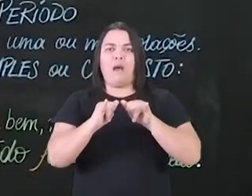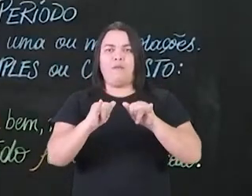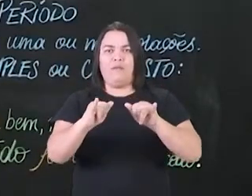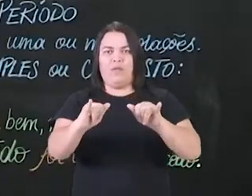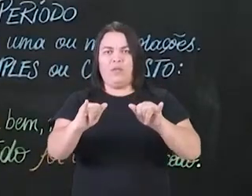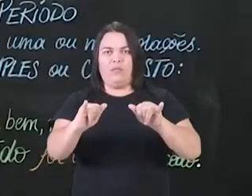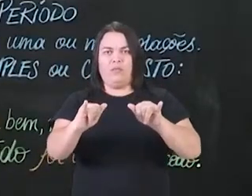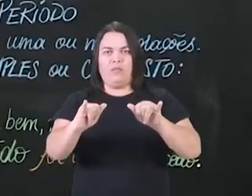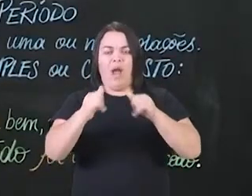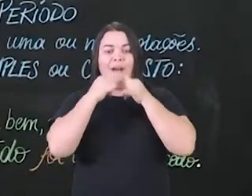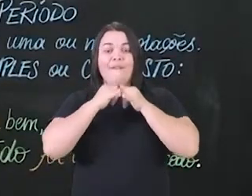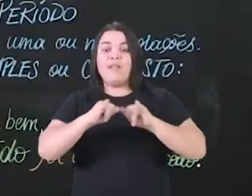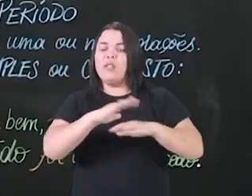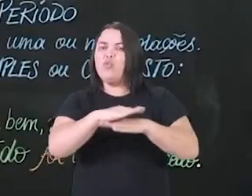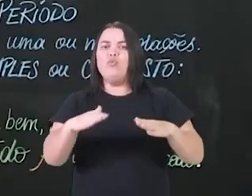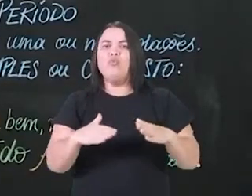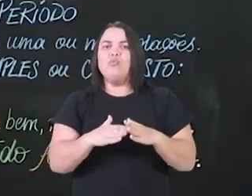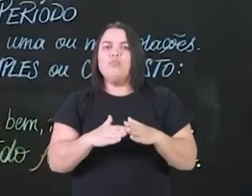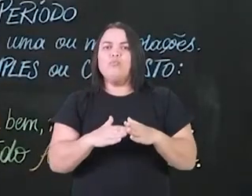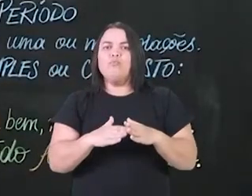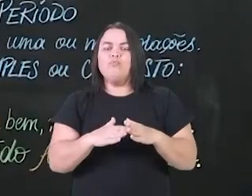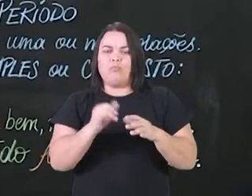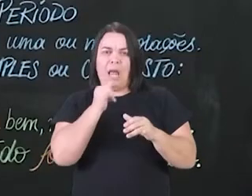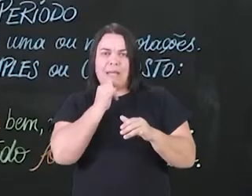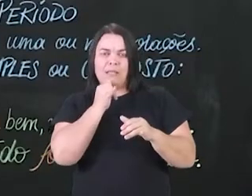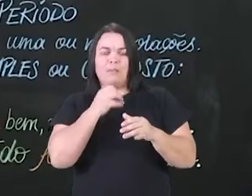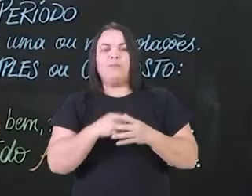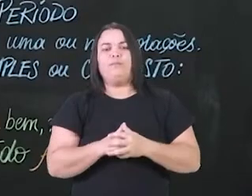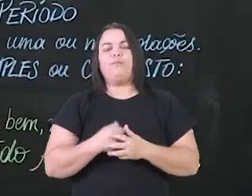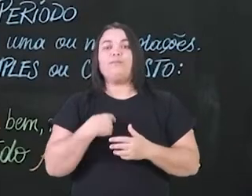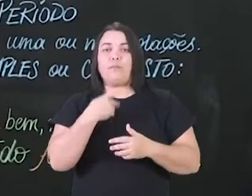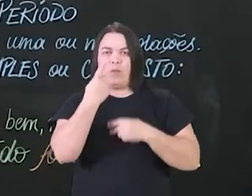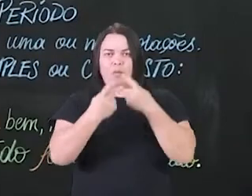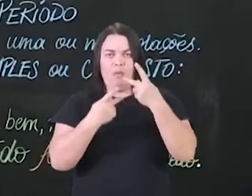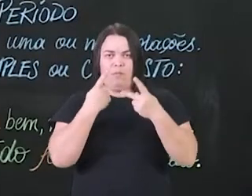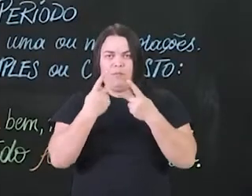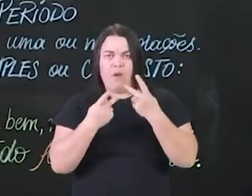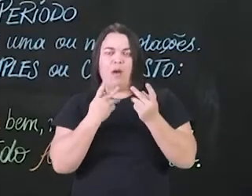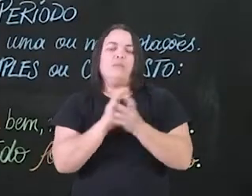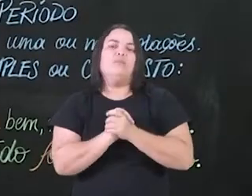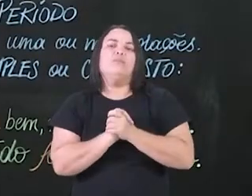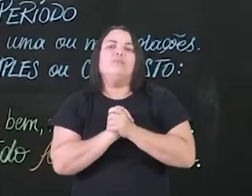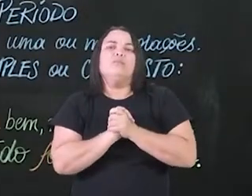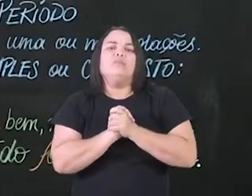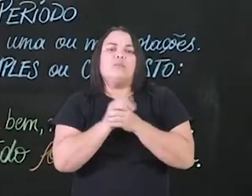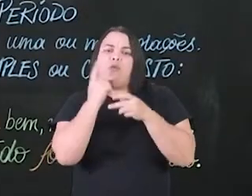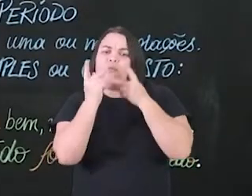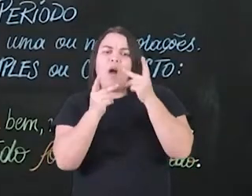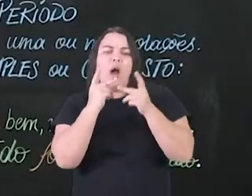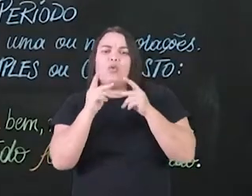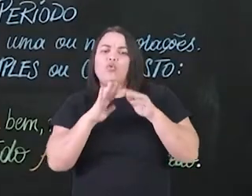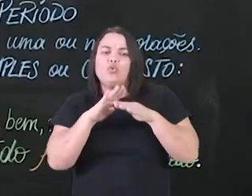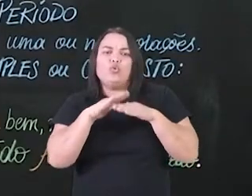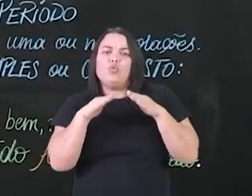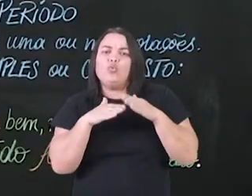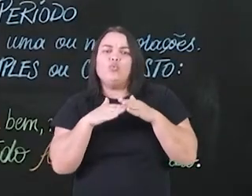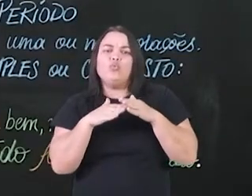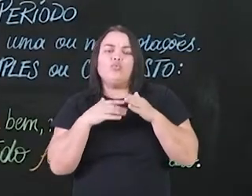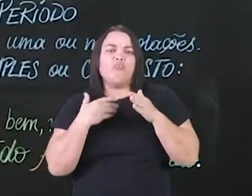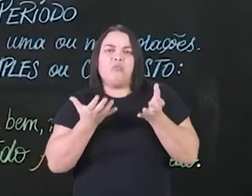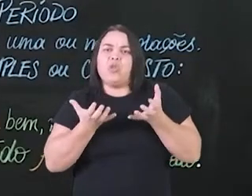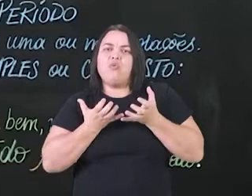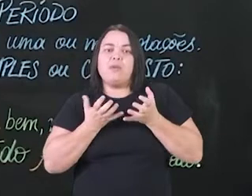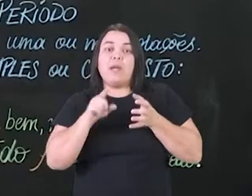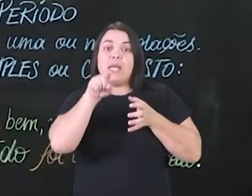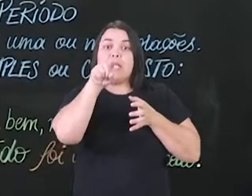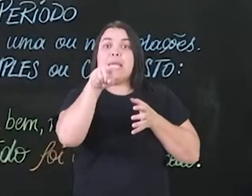sentido completo. Ou seja, se eu falo algo e essa expressão gera algum tipo de